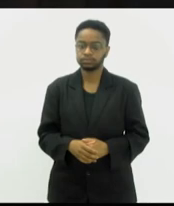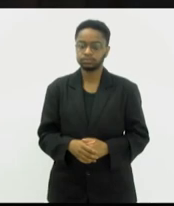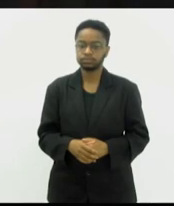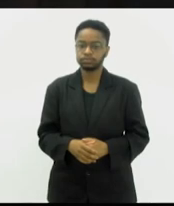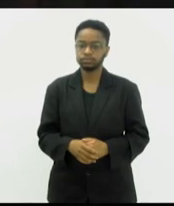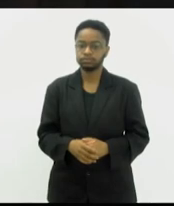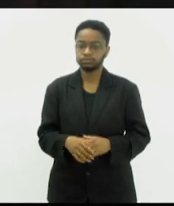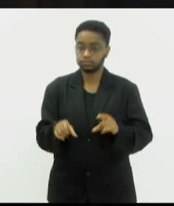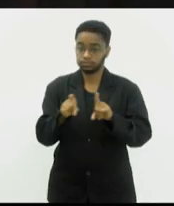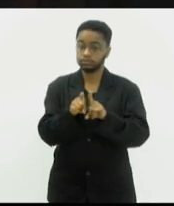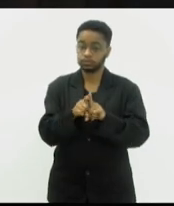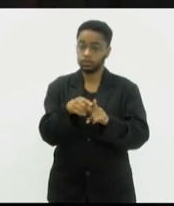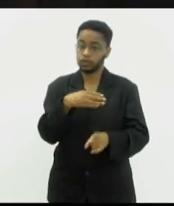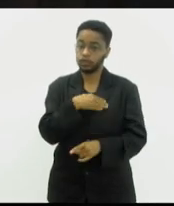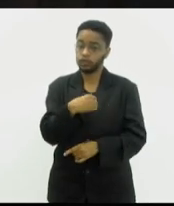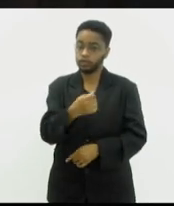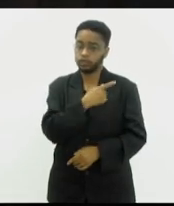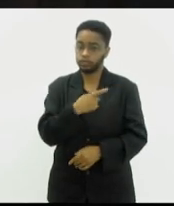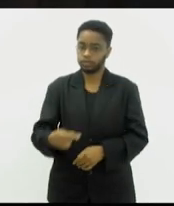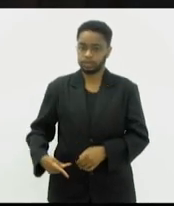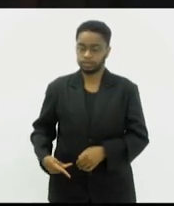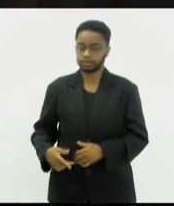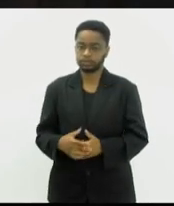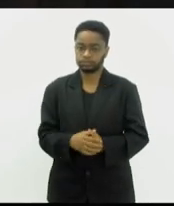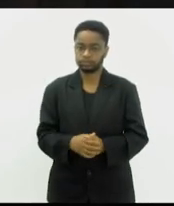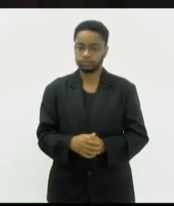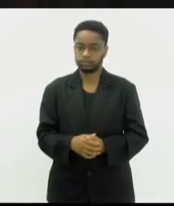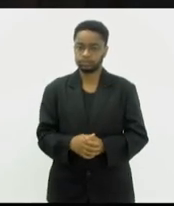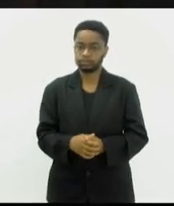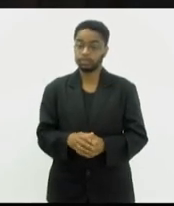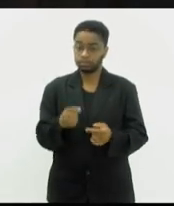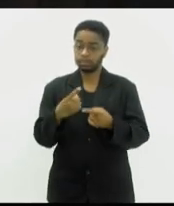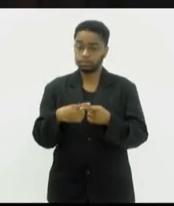Inclusive o filho do presidente da República. Esse